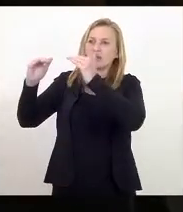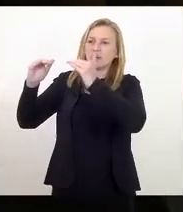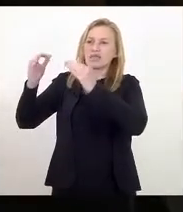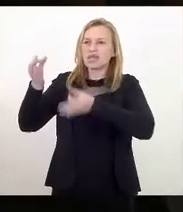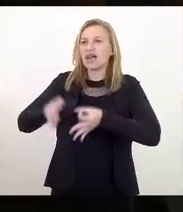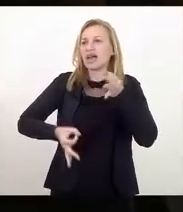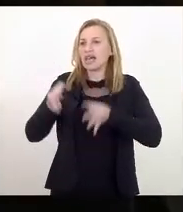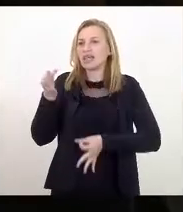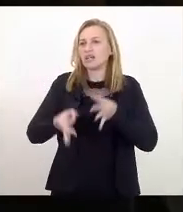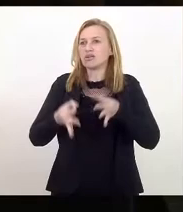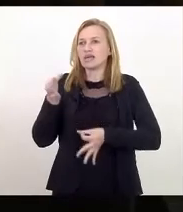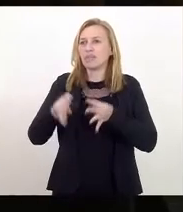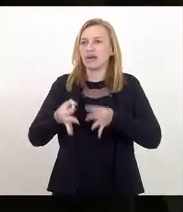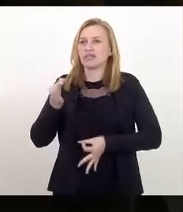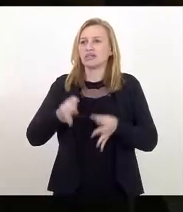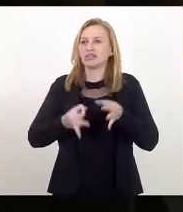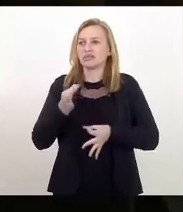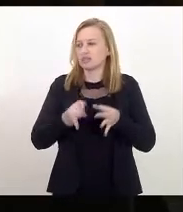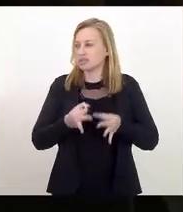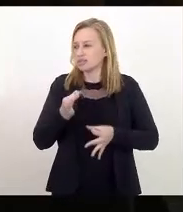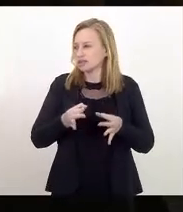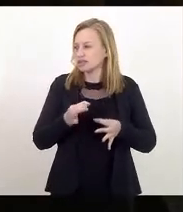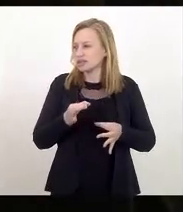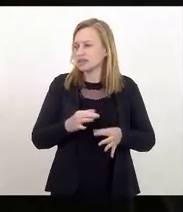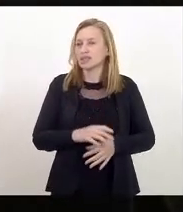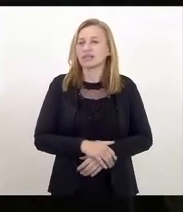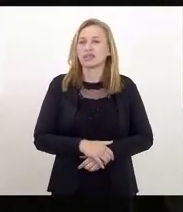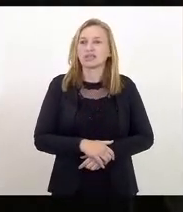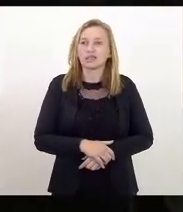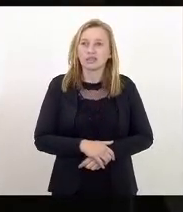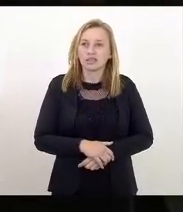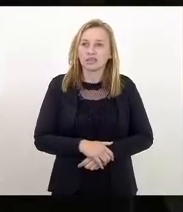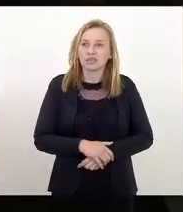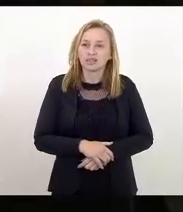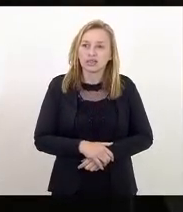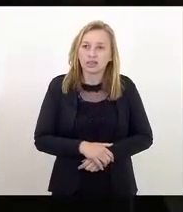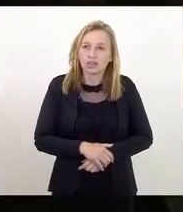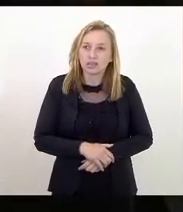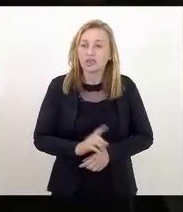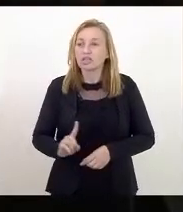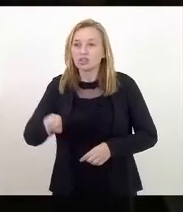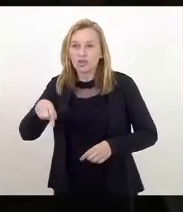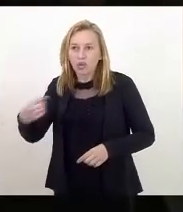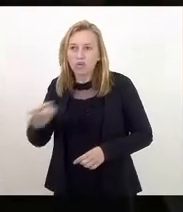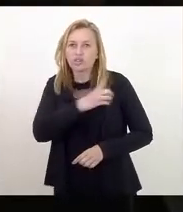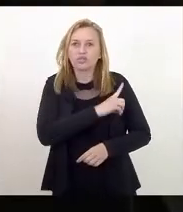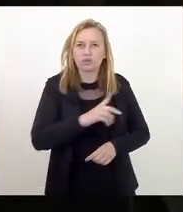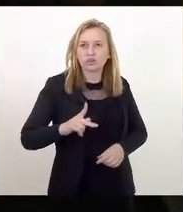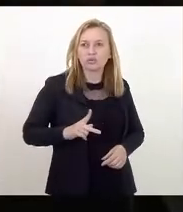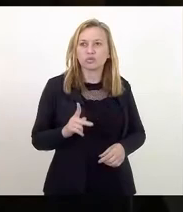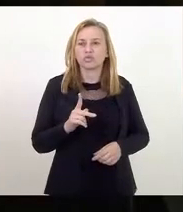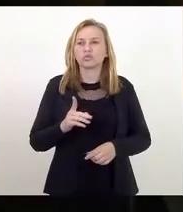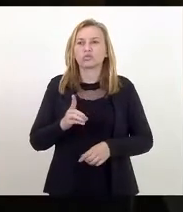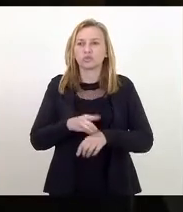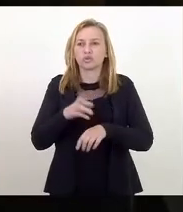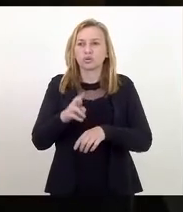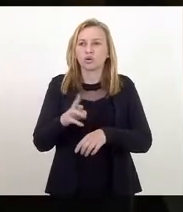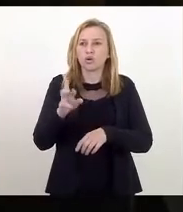de estagiar com Alexandre Paranhos, Denis Sampaio, dentre outros defensores, doutor Rodrigo.